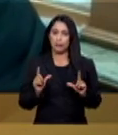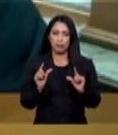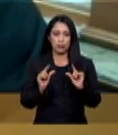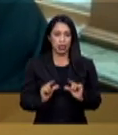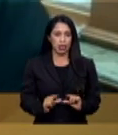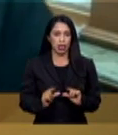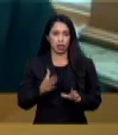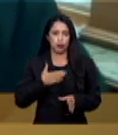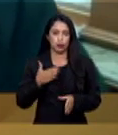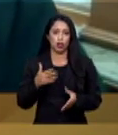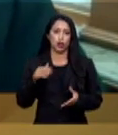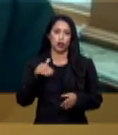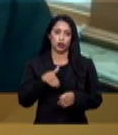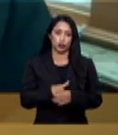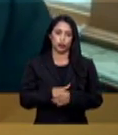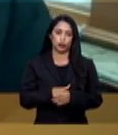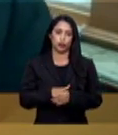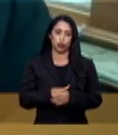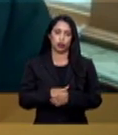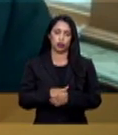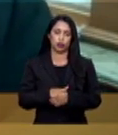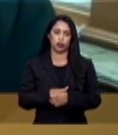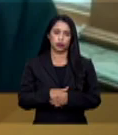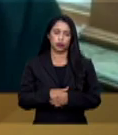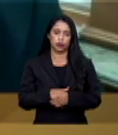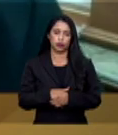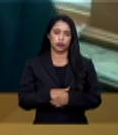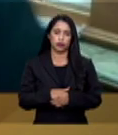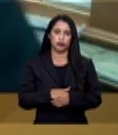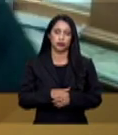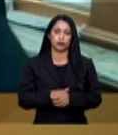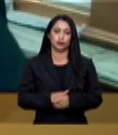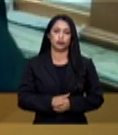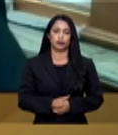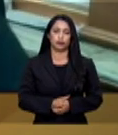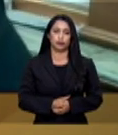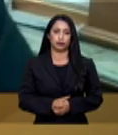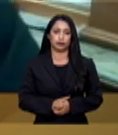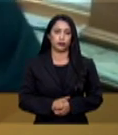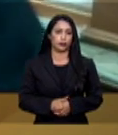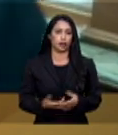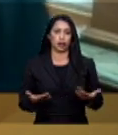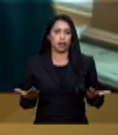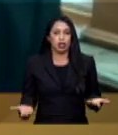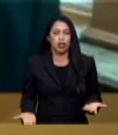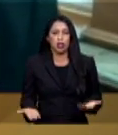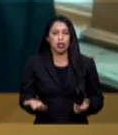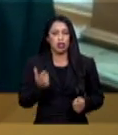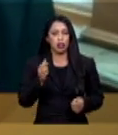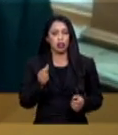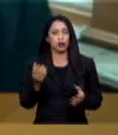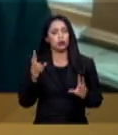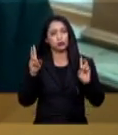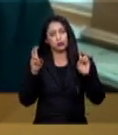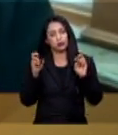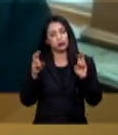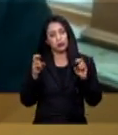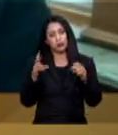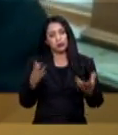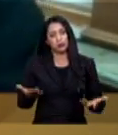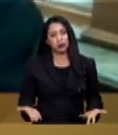né? E não gastaria muita vela com esse péssimo defunto, referi-me a